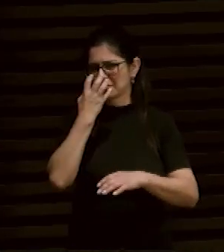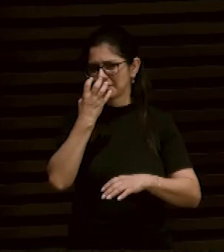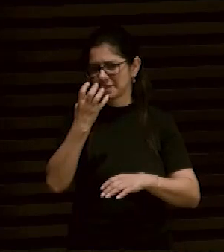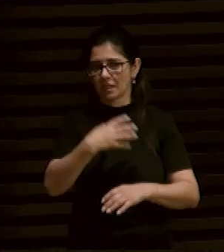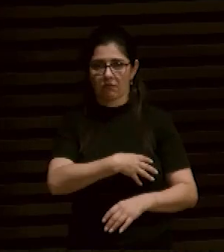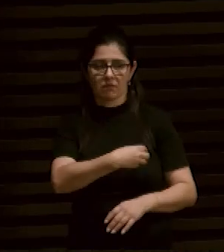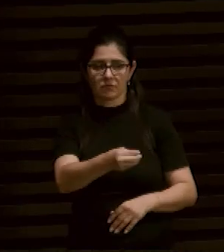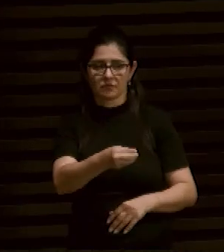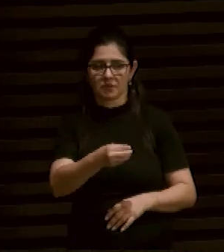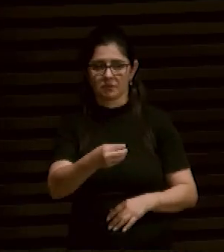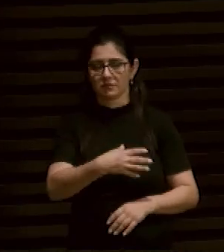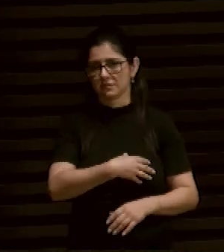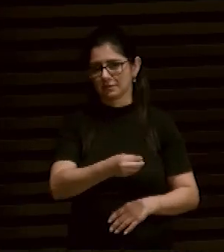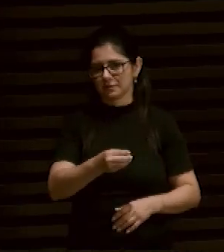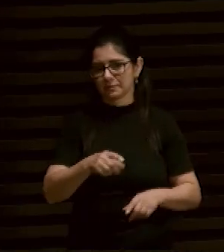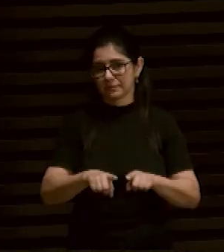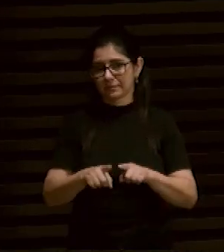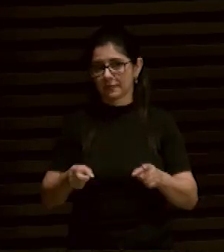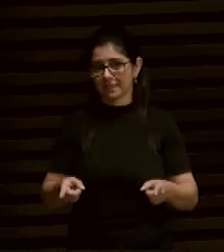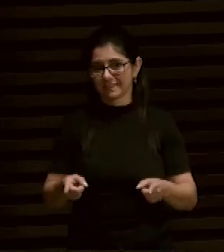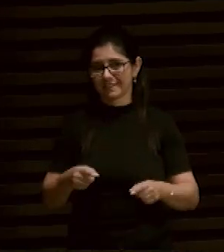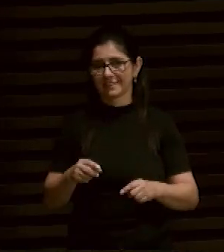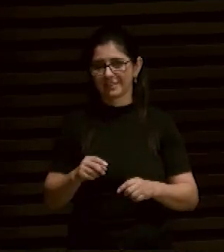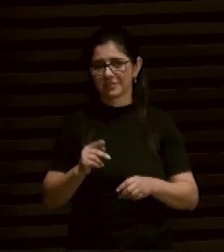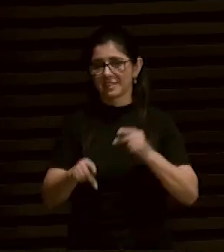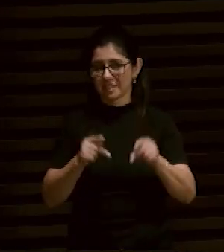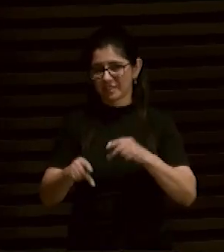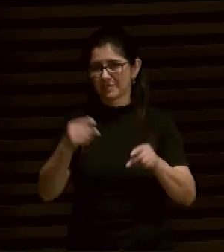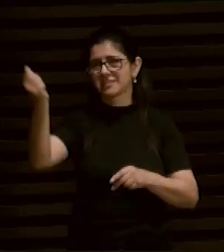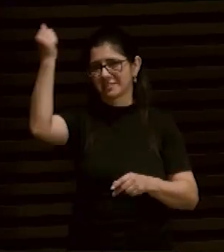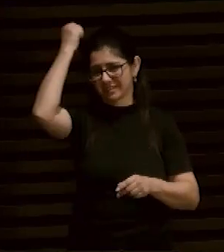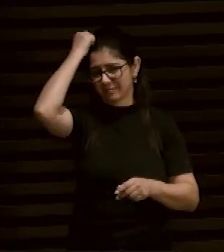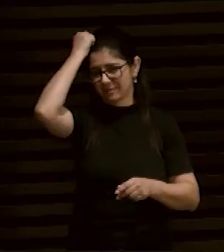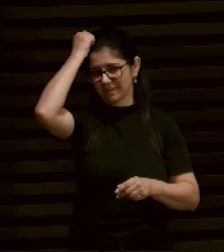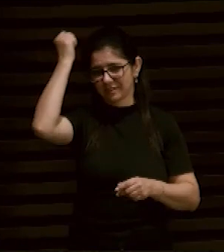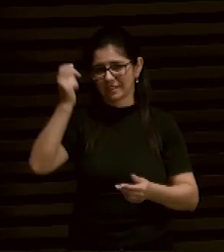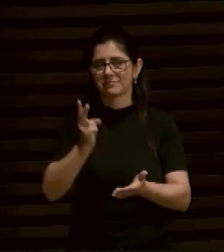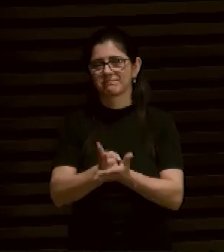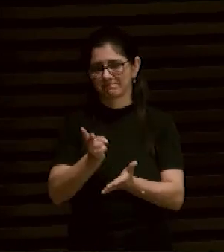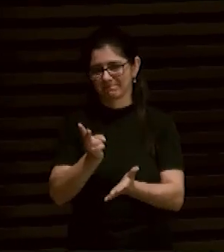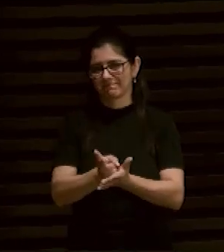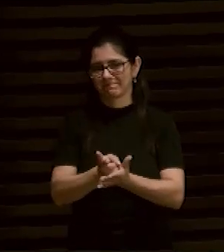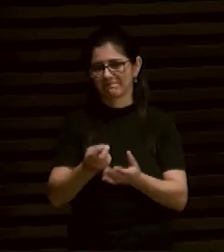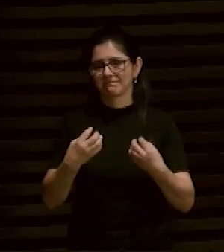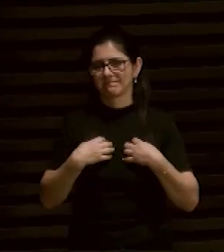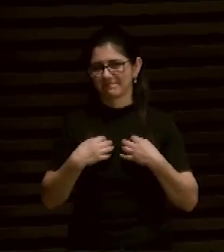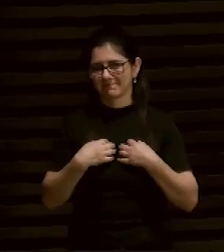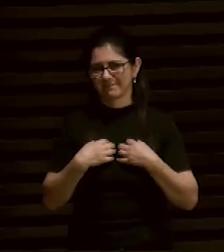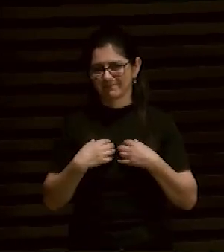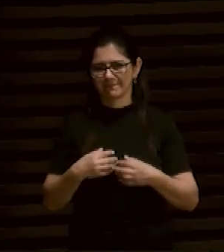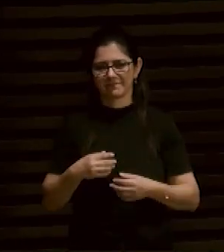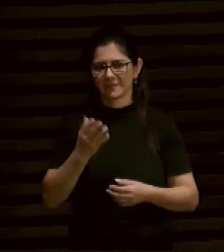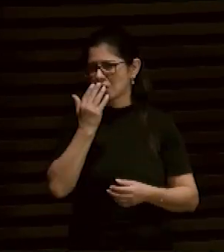que o arrependimento foi tão grande que até os animais deveriam ser colocados nessa situação de humilhação. Não